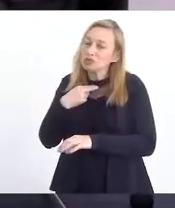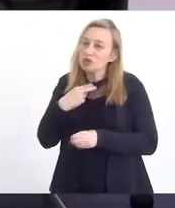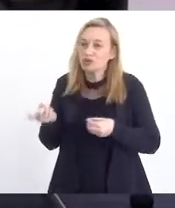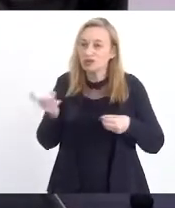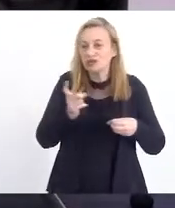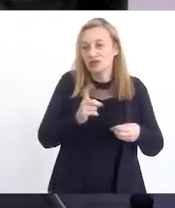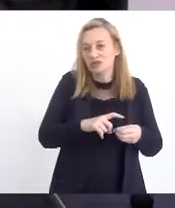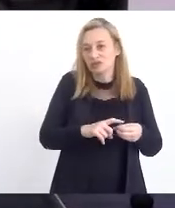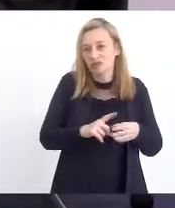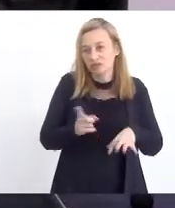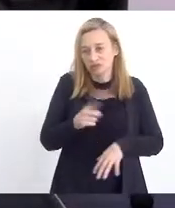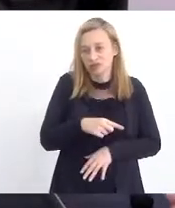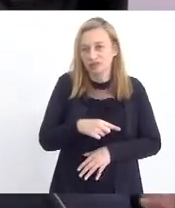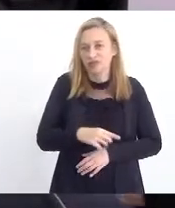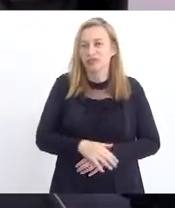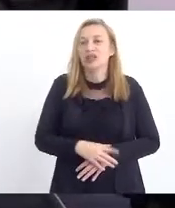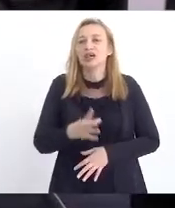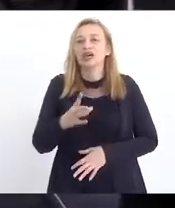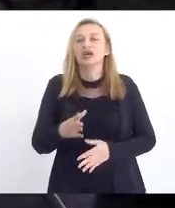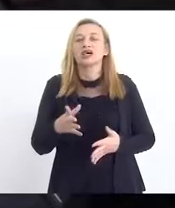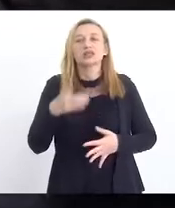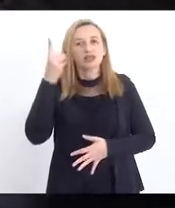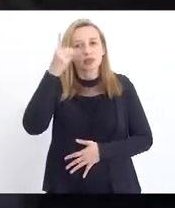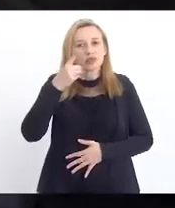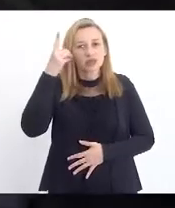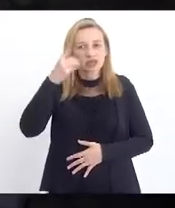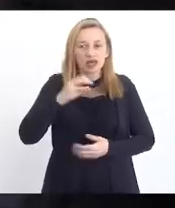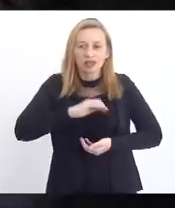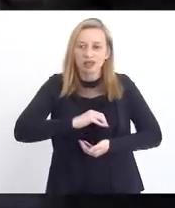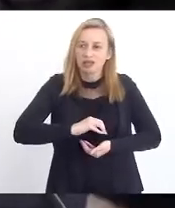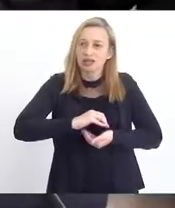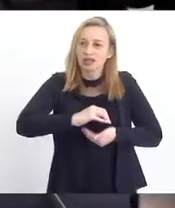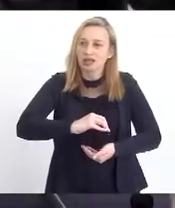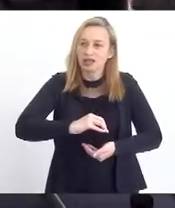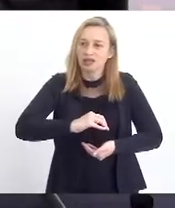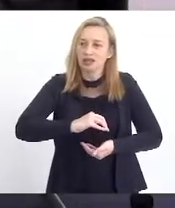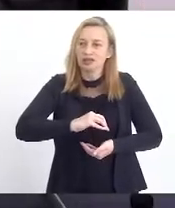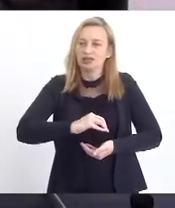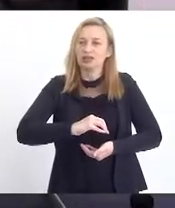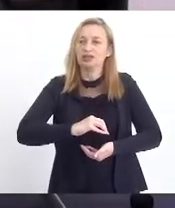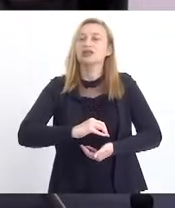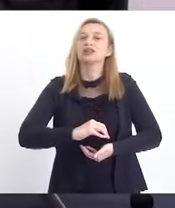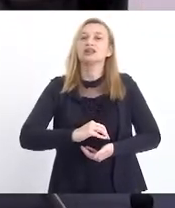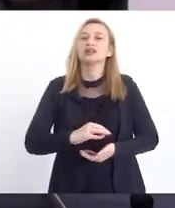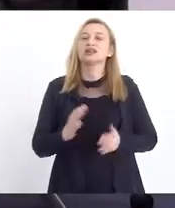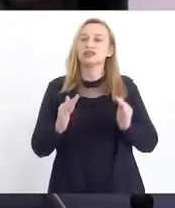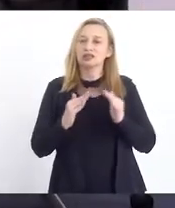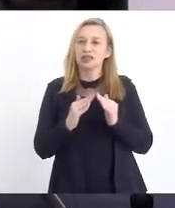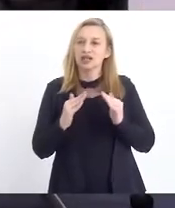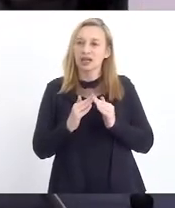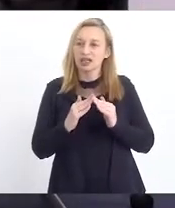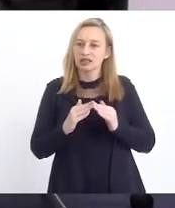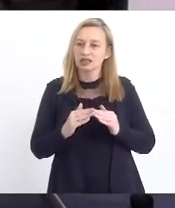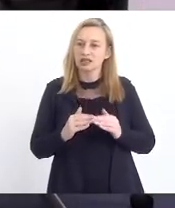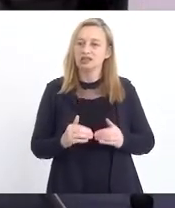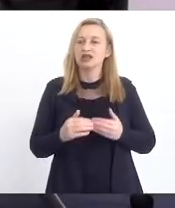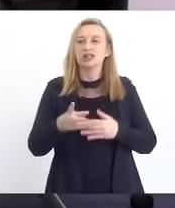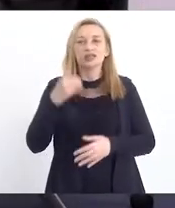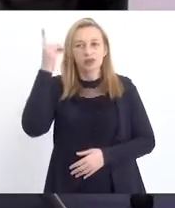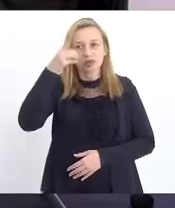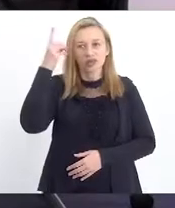Com a palavra agora, o nobre deputado decano dessa casa, que entende um grande parte do problema da SEDAE, deputado Luiz